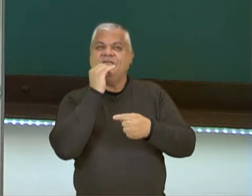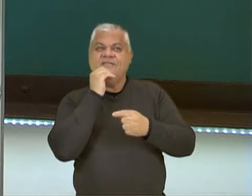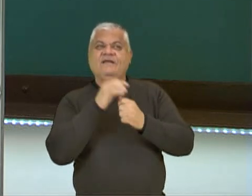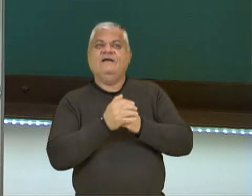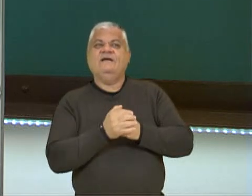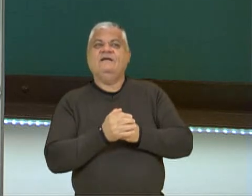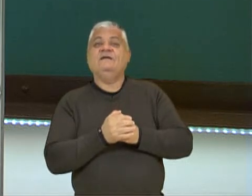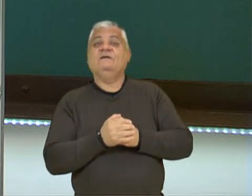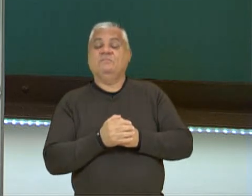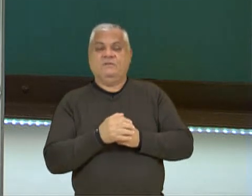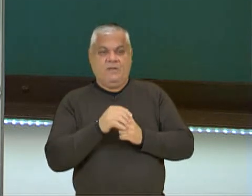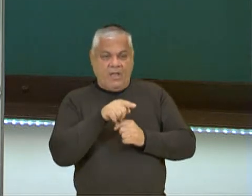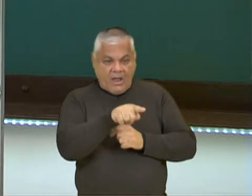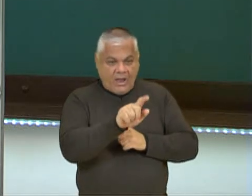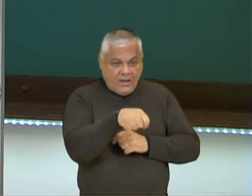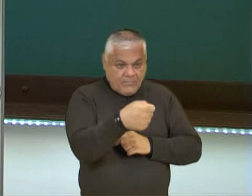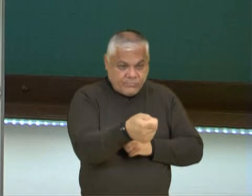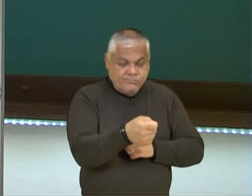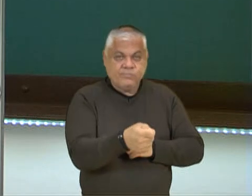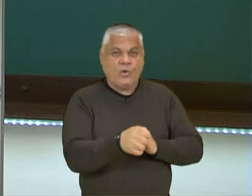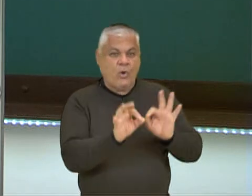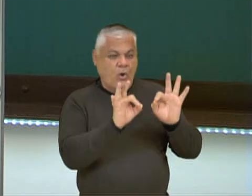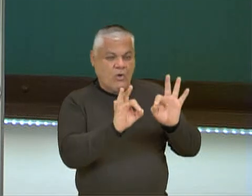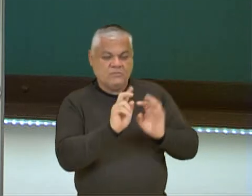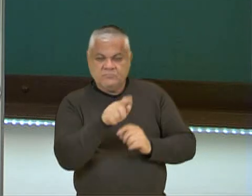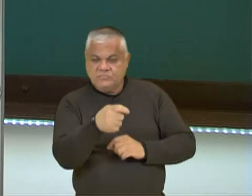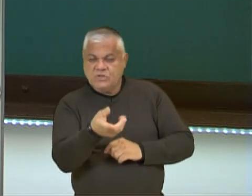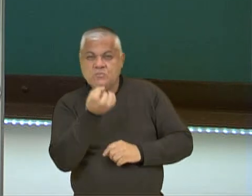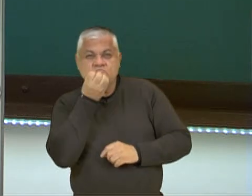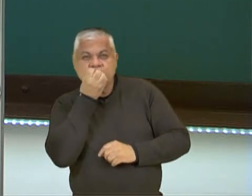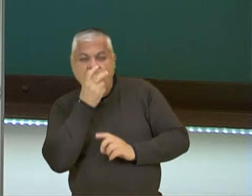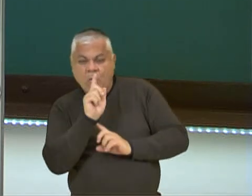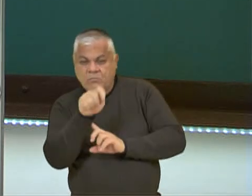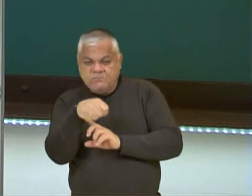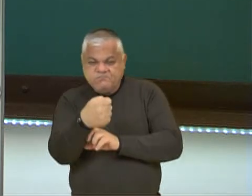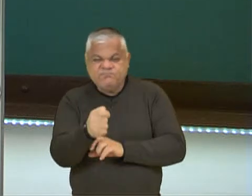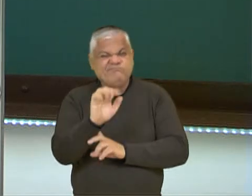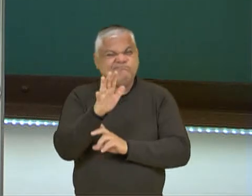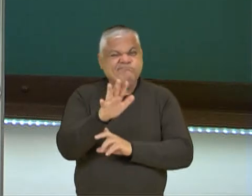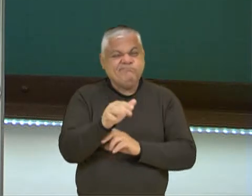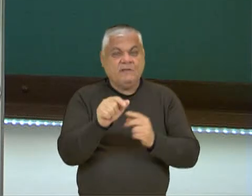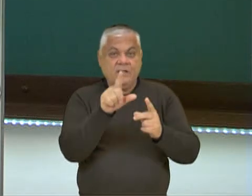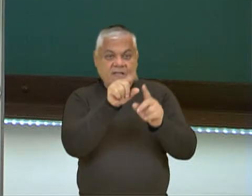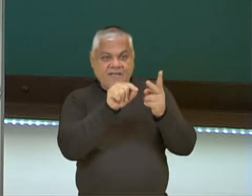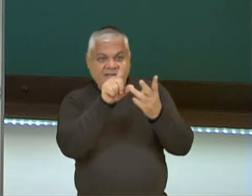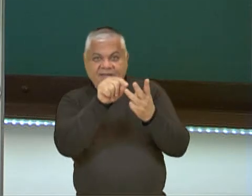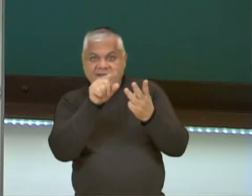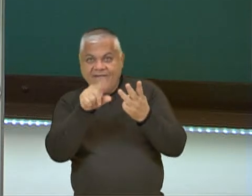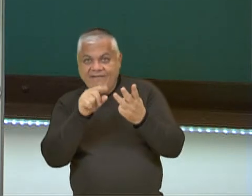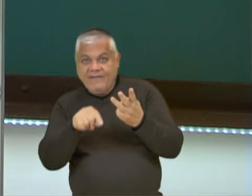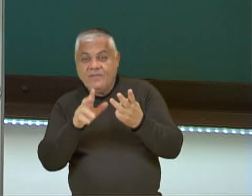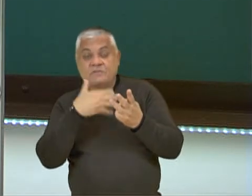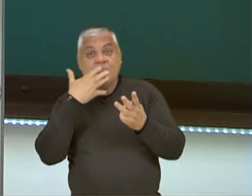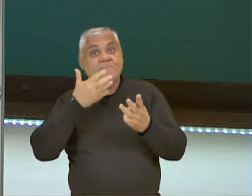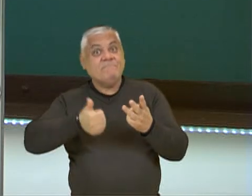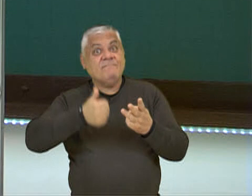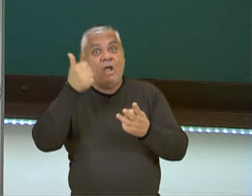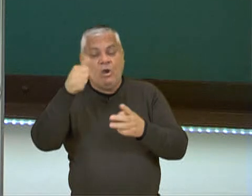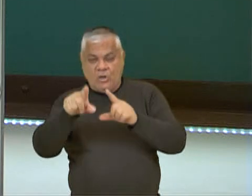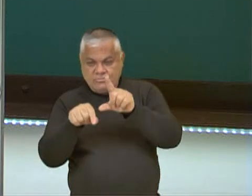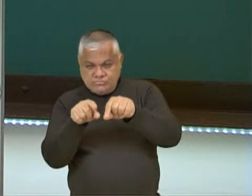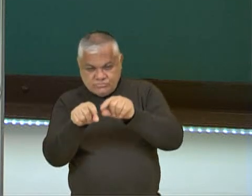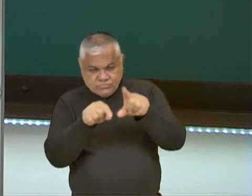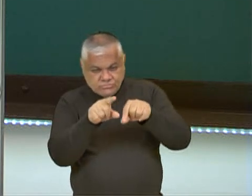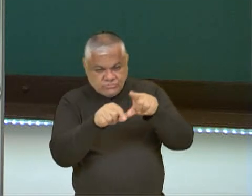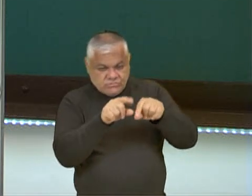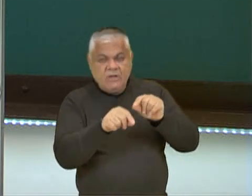Aí eu classifico para estabelecer a qualidade, né? Para separar os melhores grãos, né? Daqueles que não são